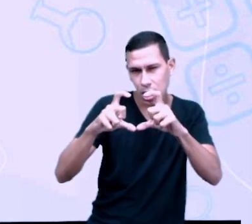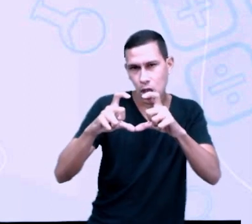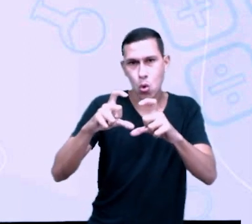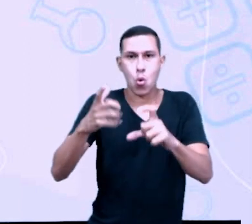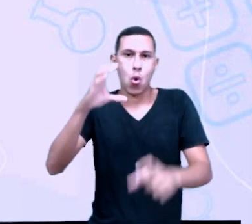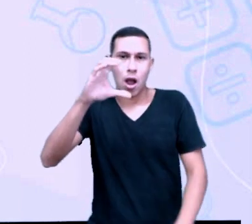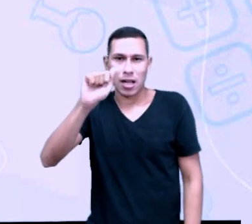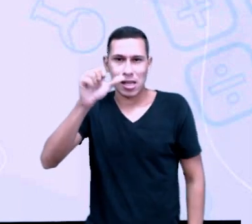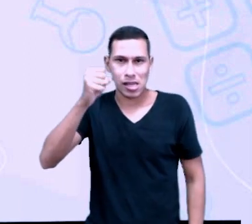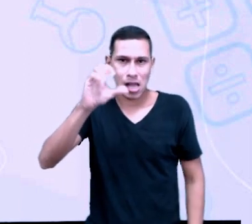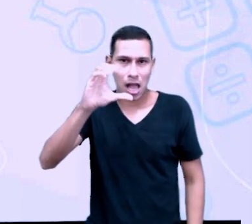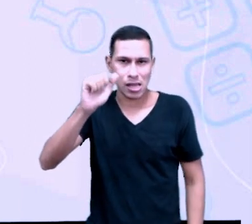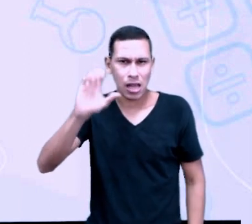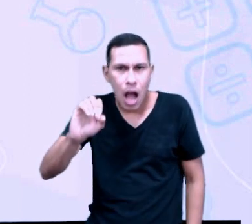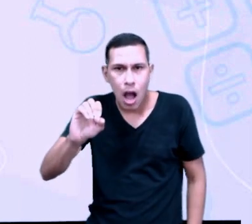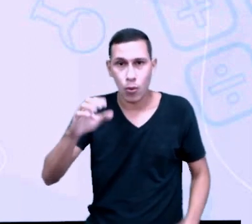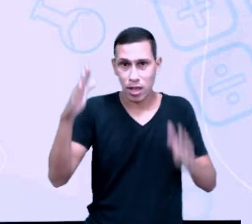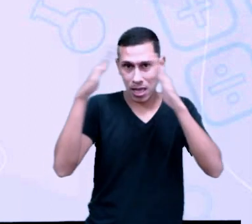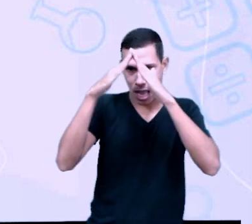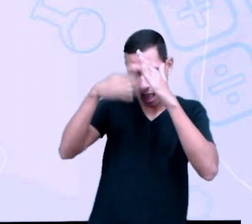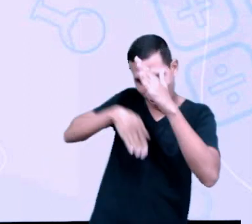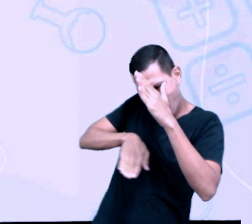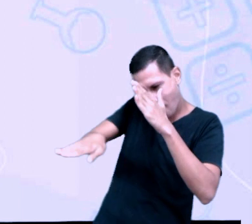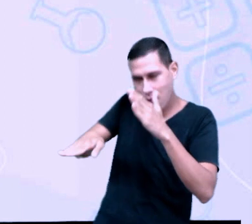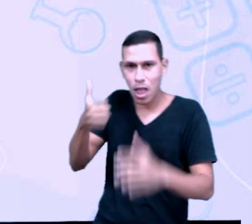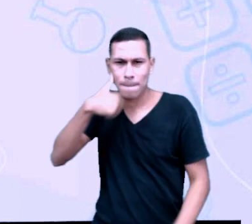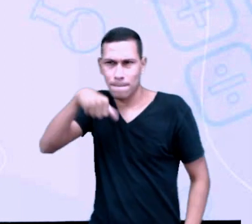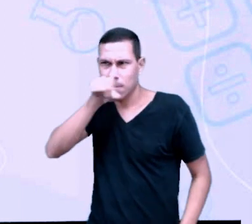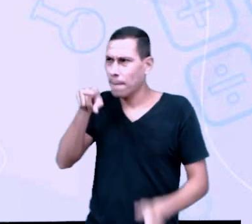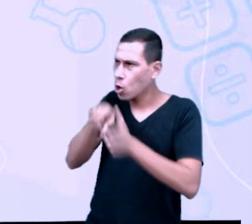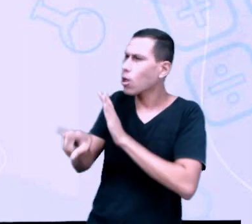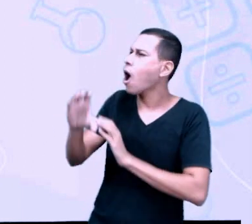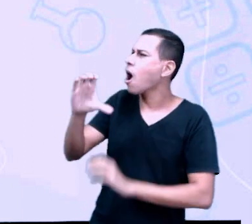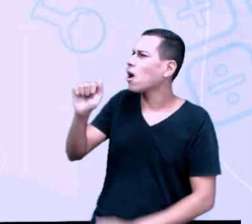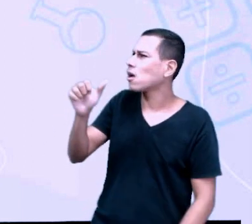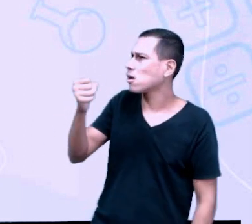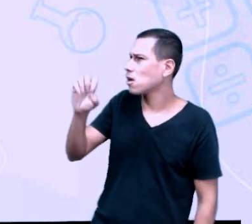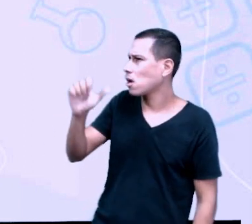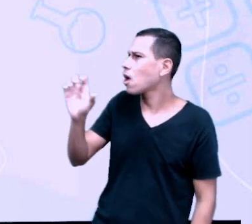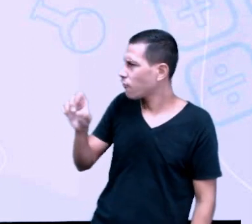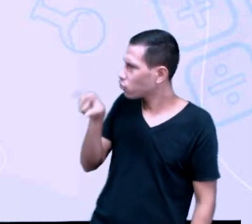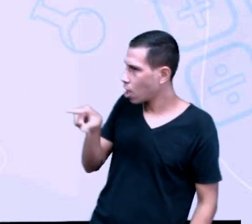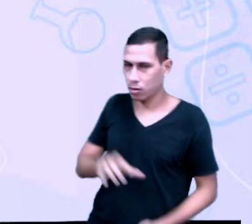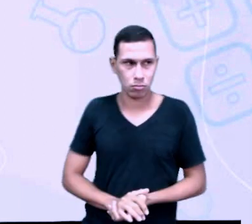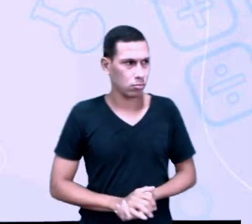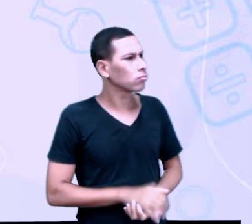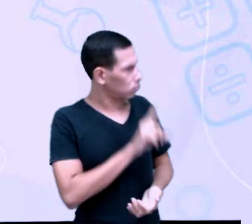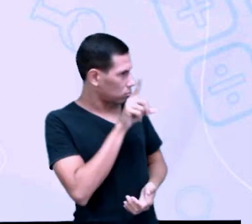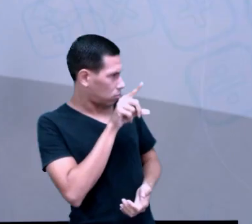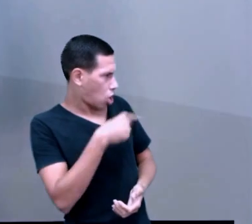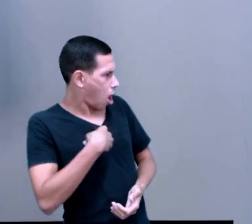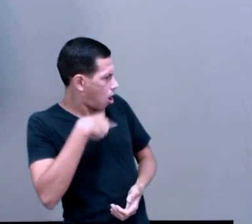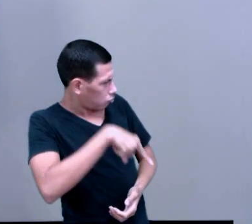de casa vendo essa porta com rapidez do e a mãe do Cascão pergunta Cascão isso foi você por favor